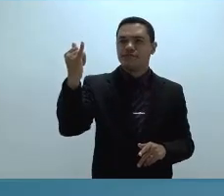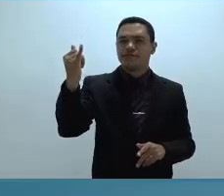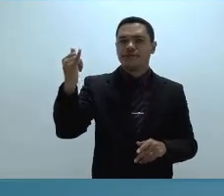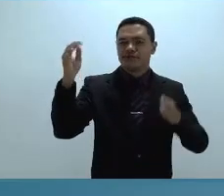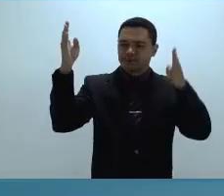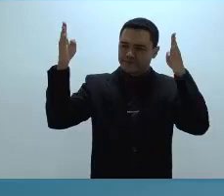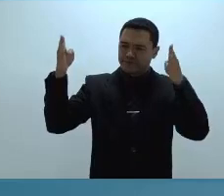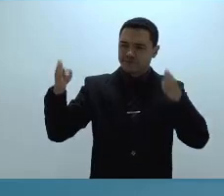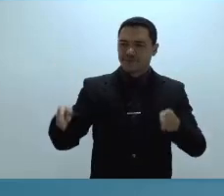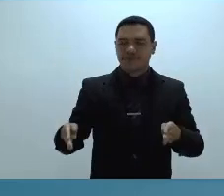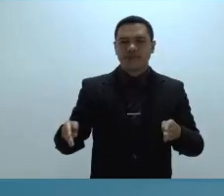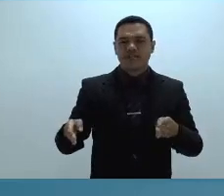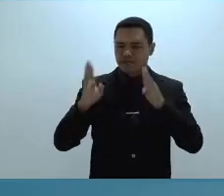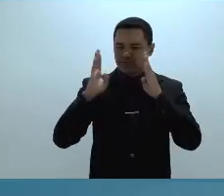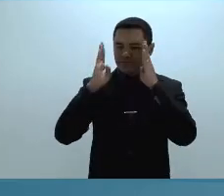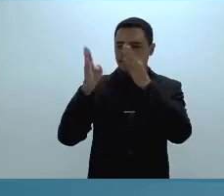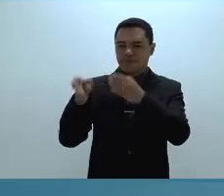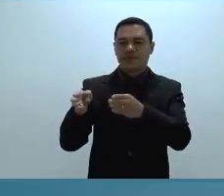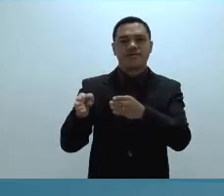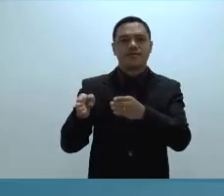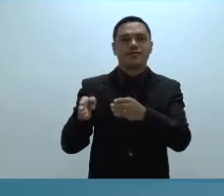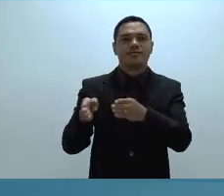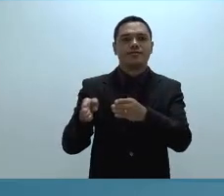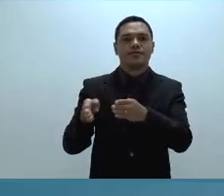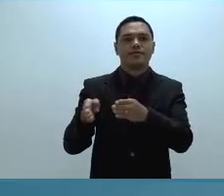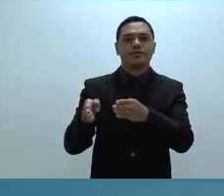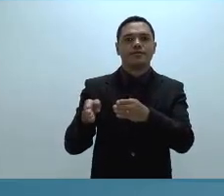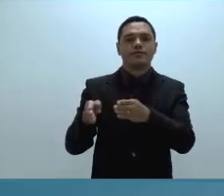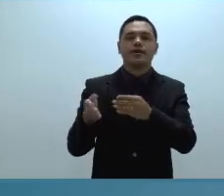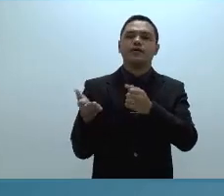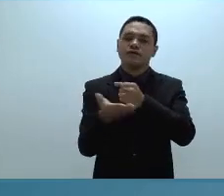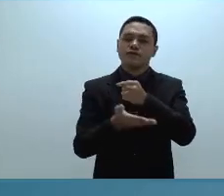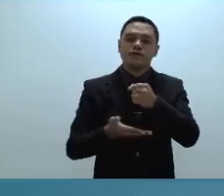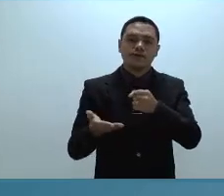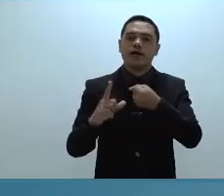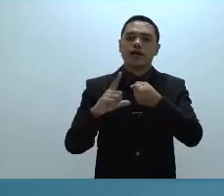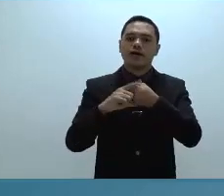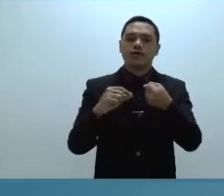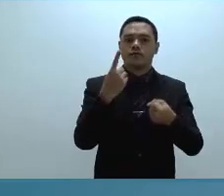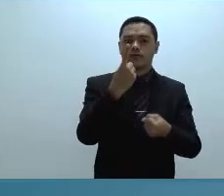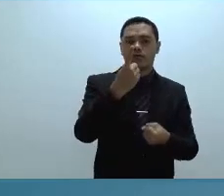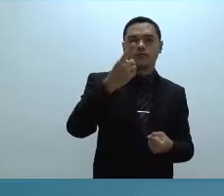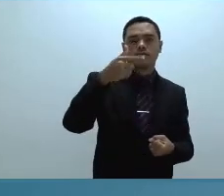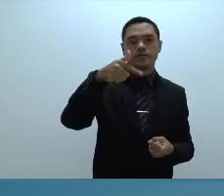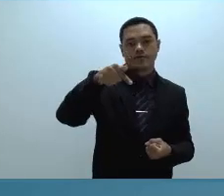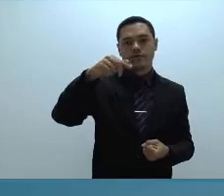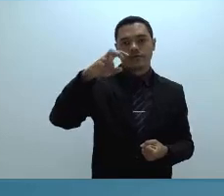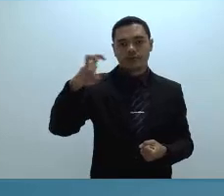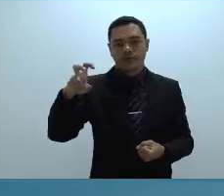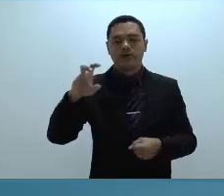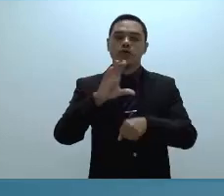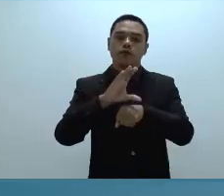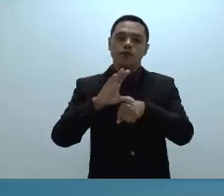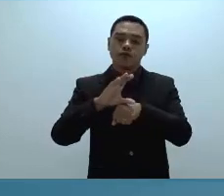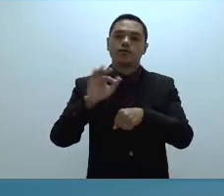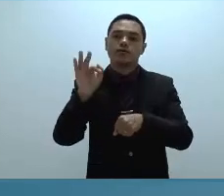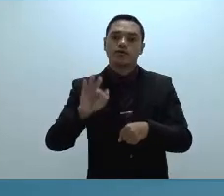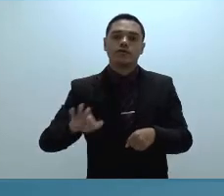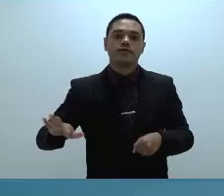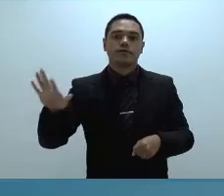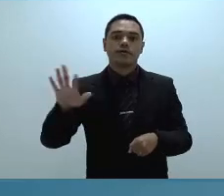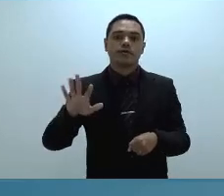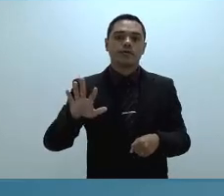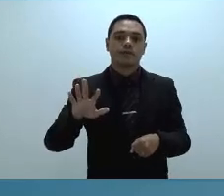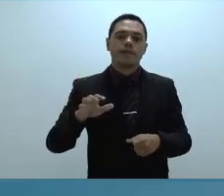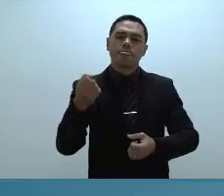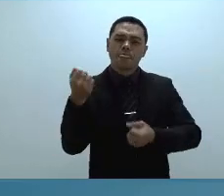caráter específico e se fundamenta no artigo 175 da Constituição Federal. O serviço público de transporte coletivo é